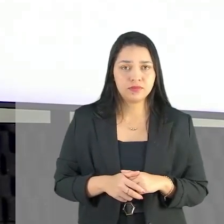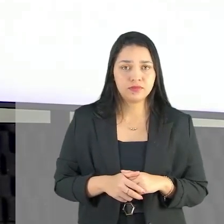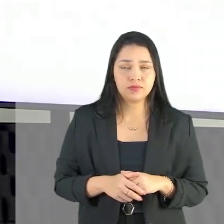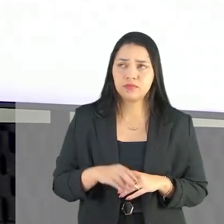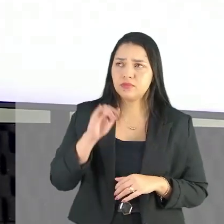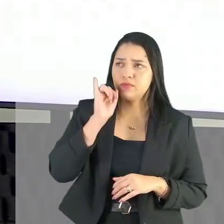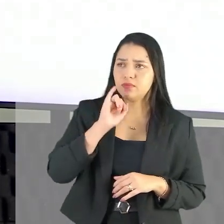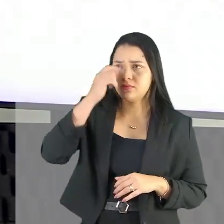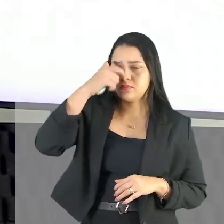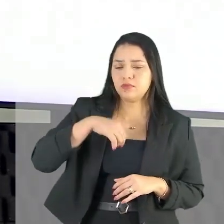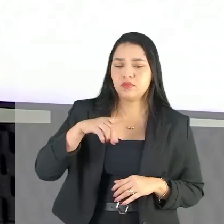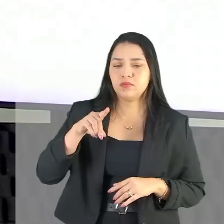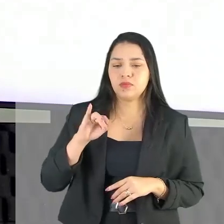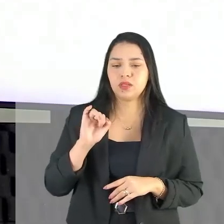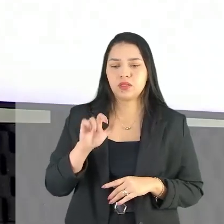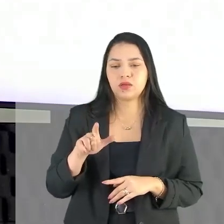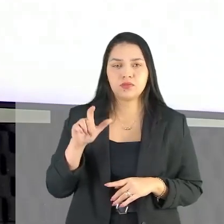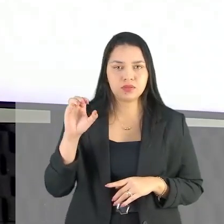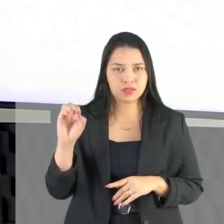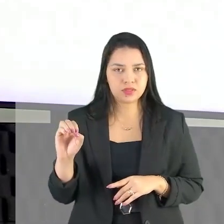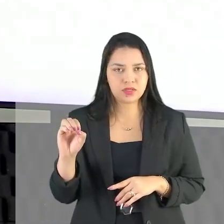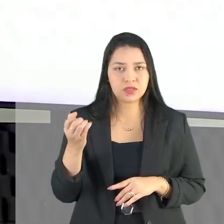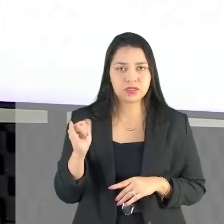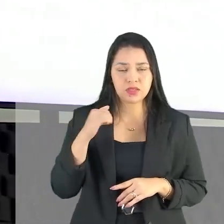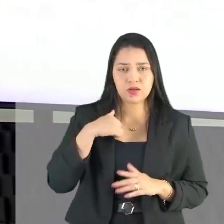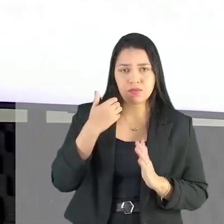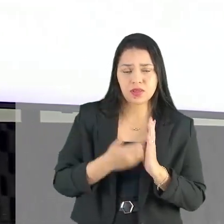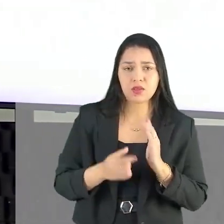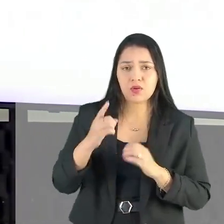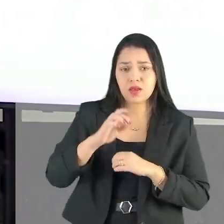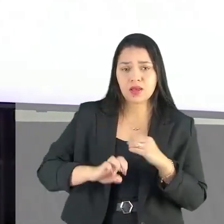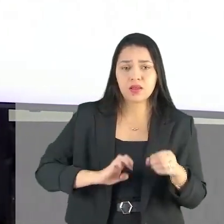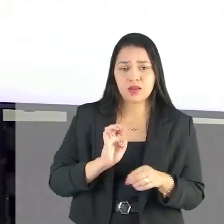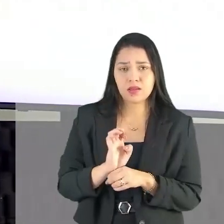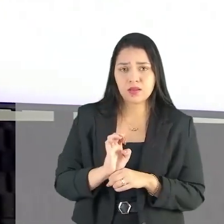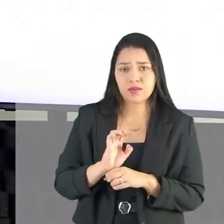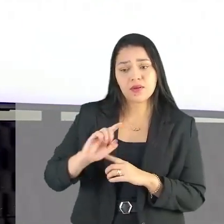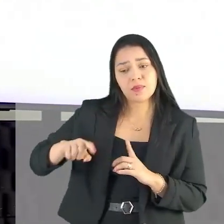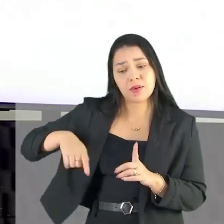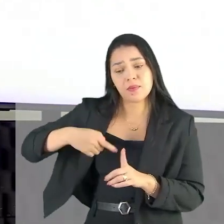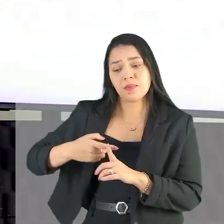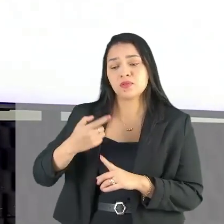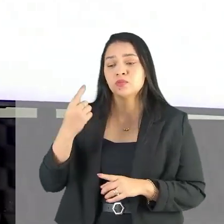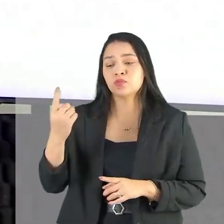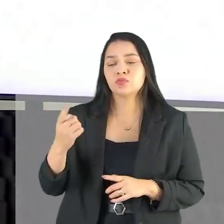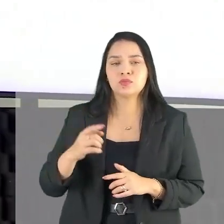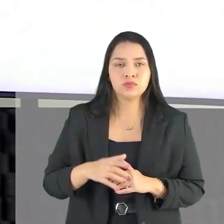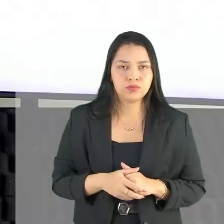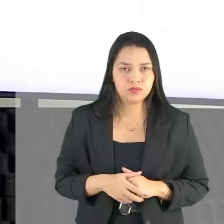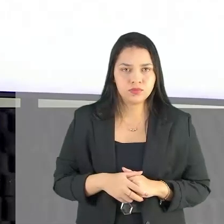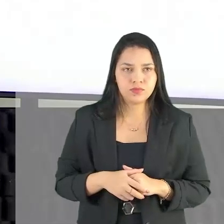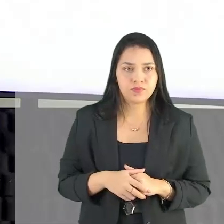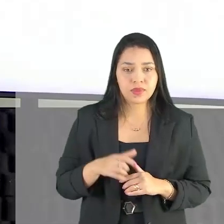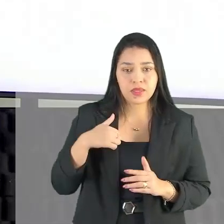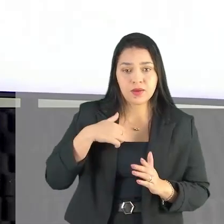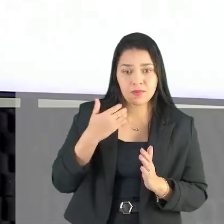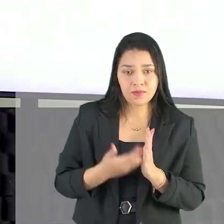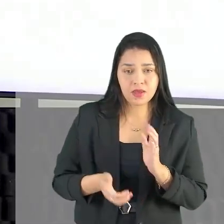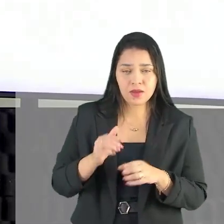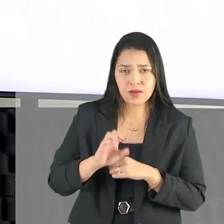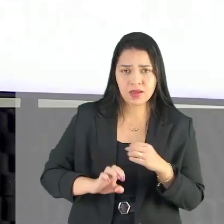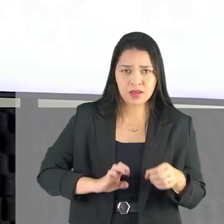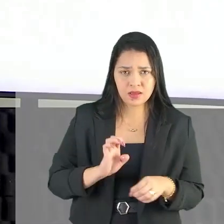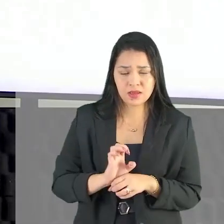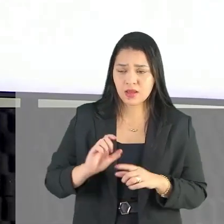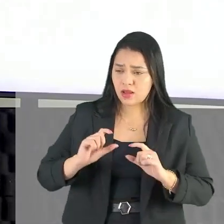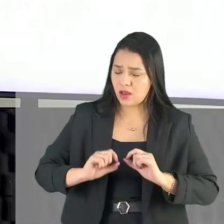Por exemplo, eu sou Daniel 0. Se eu perder um elétron, minha carga vai para +1. Entendeu? Então, toda vez que eu perco elétrons,